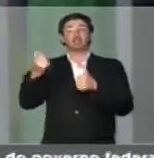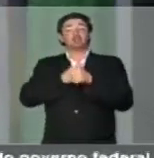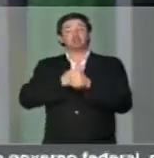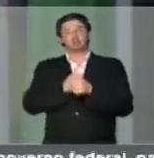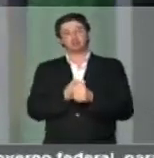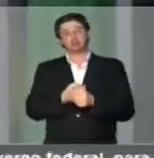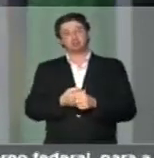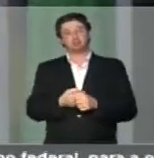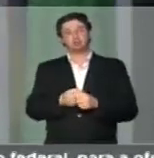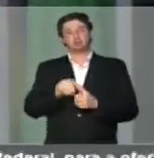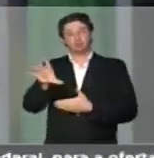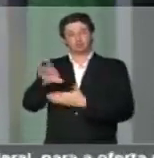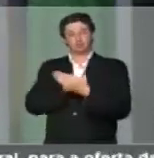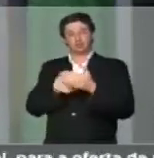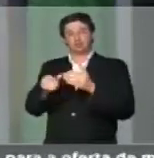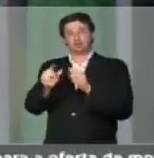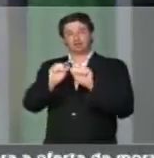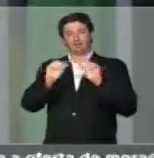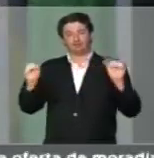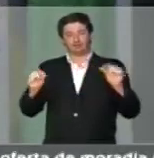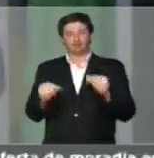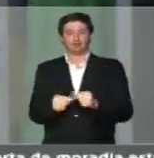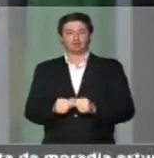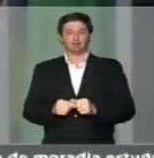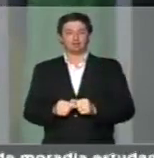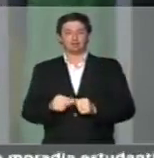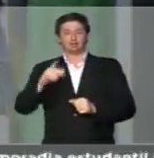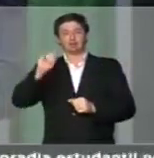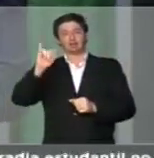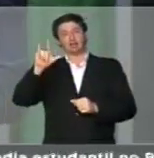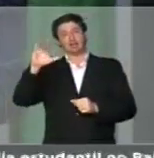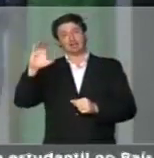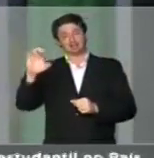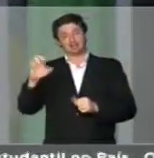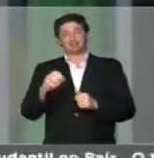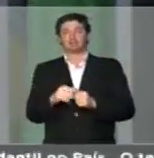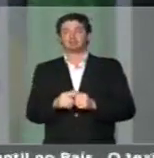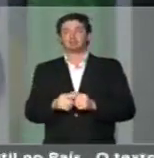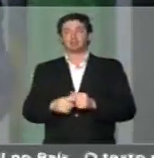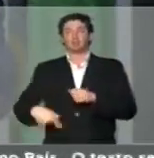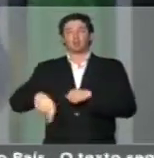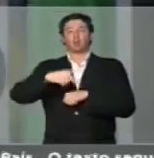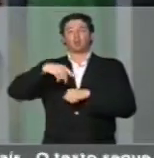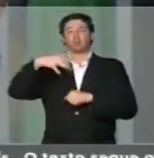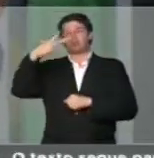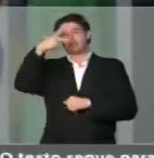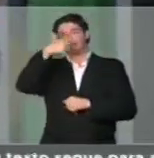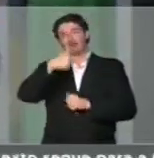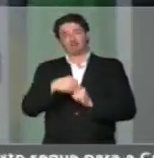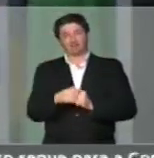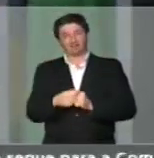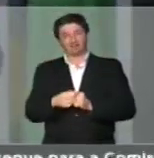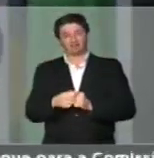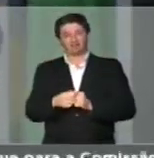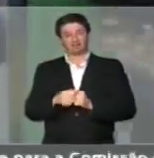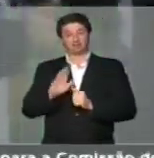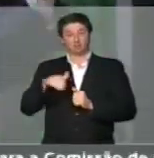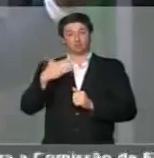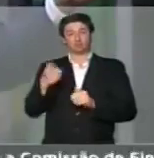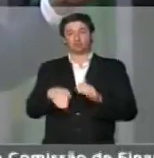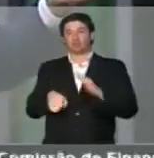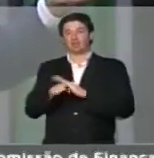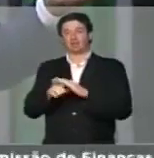Parafraseando também a vida de Alice, no País das Maravilhas, que quando chega